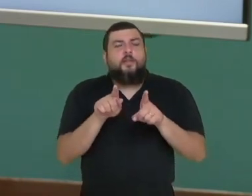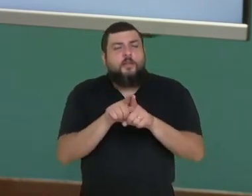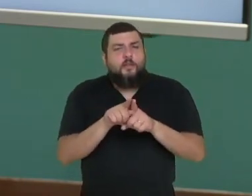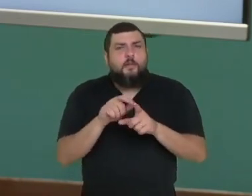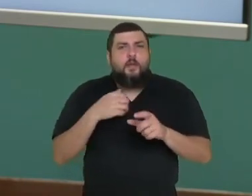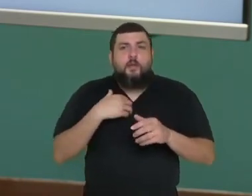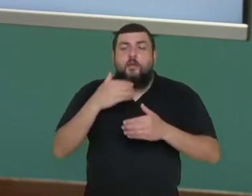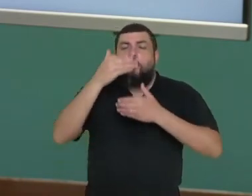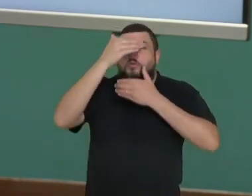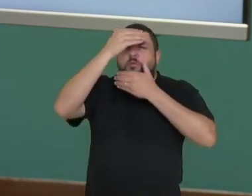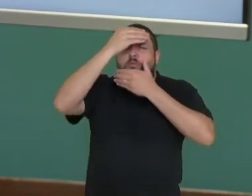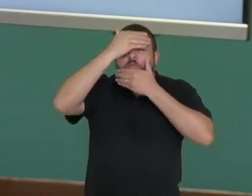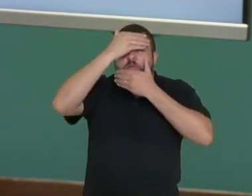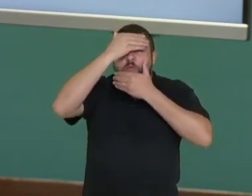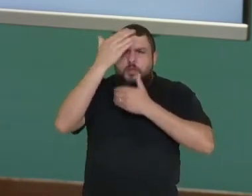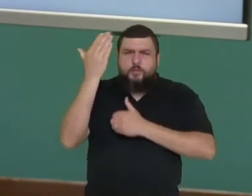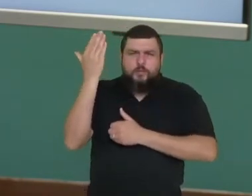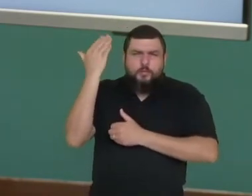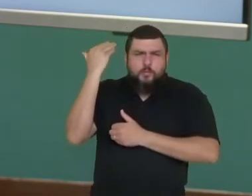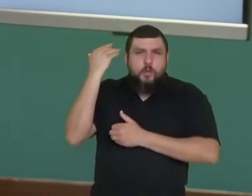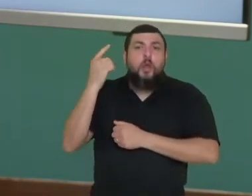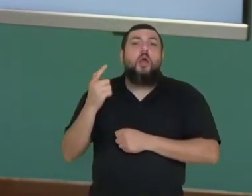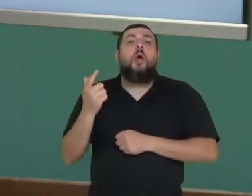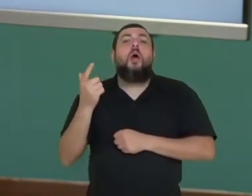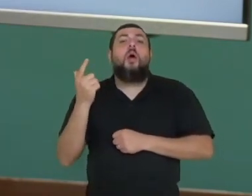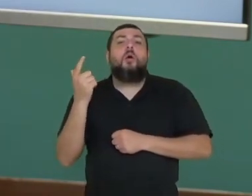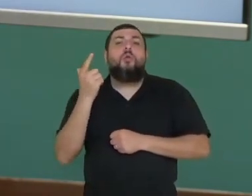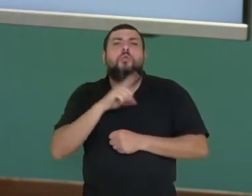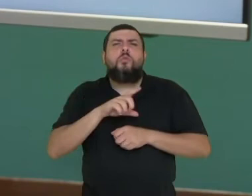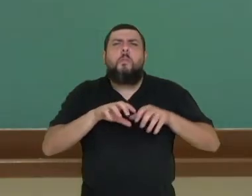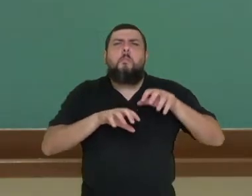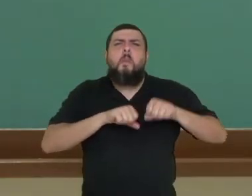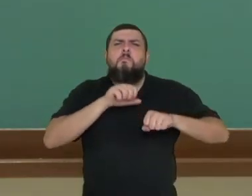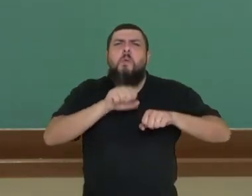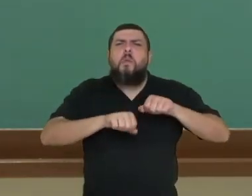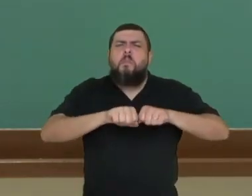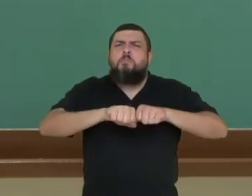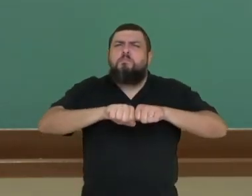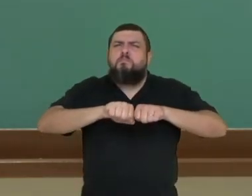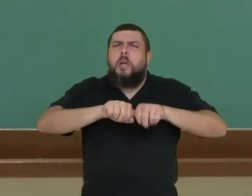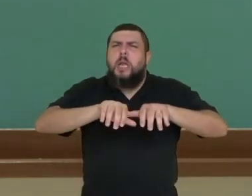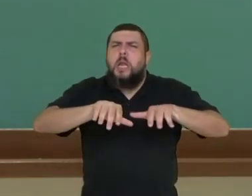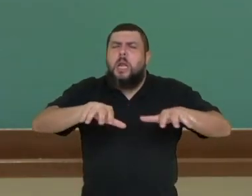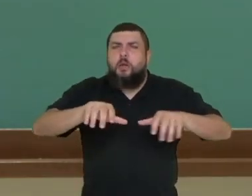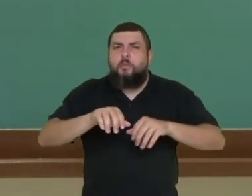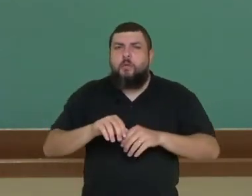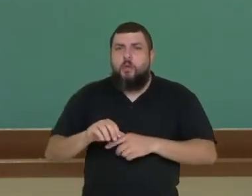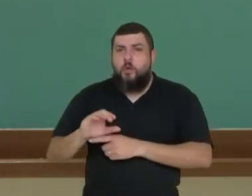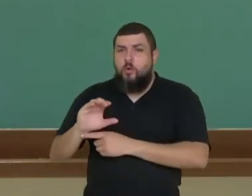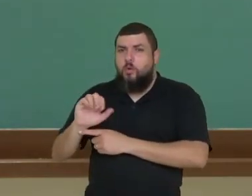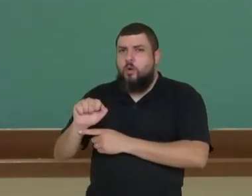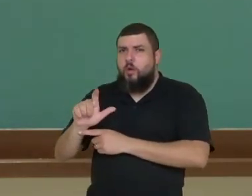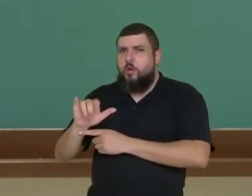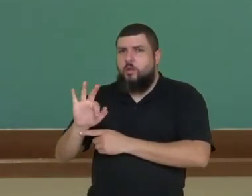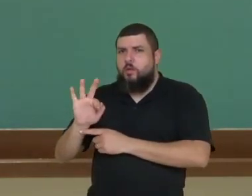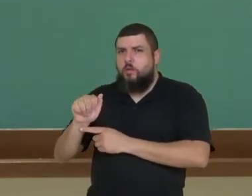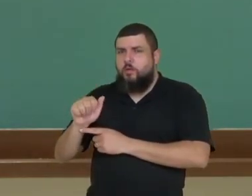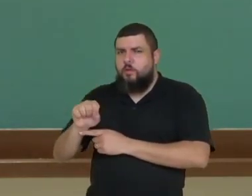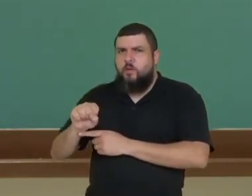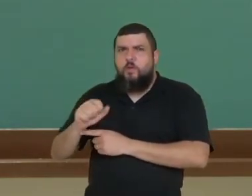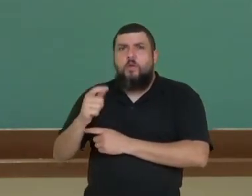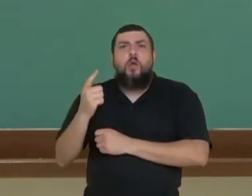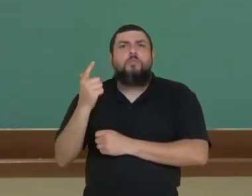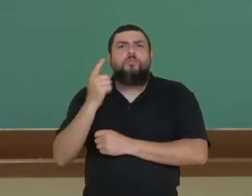muçulmanos conquistaram grandes porções de terras a leste e oeste. Impressionante. Os califas fizeram uma expansão islâmica